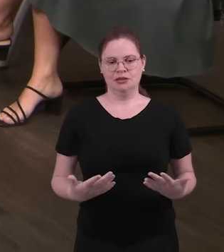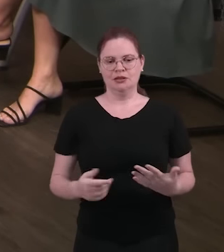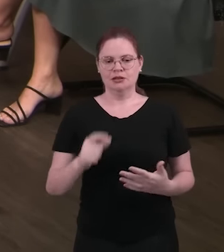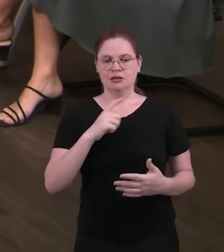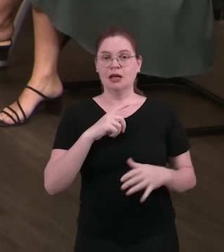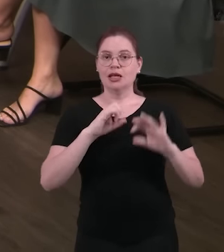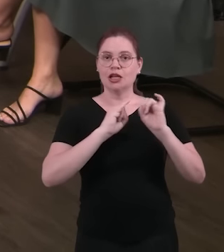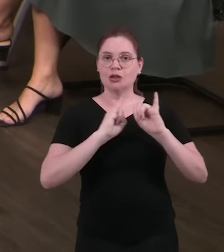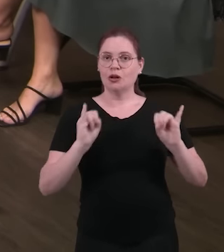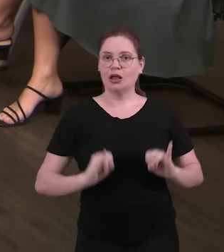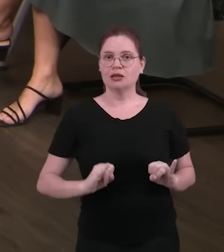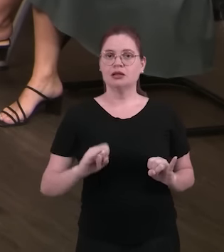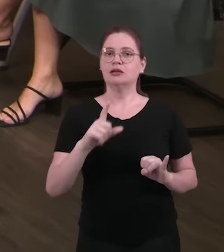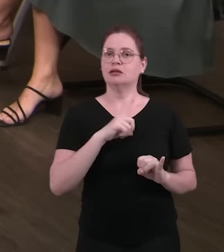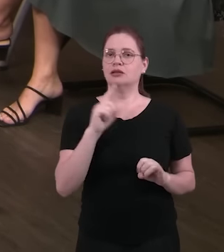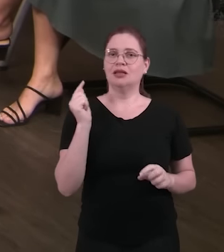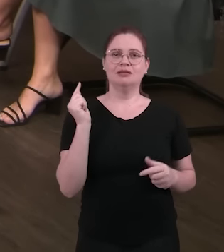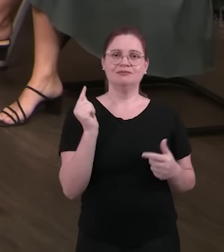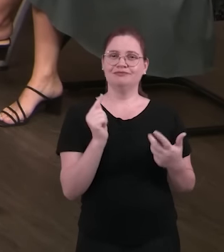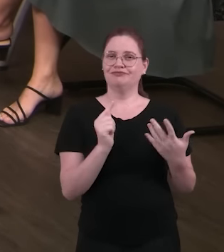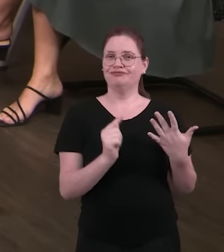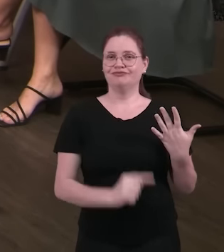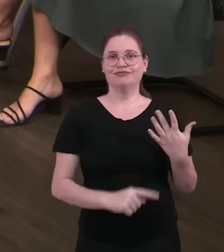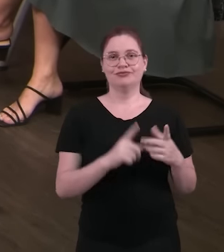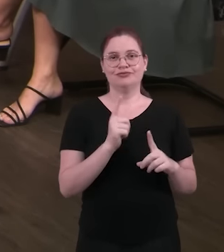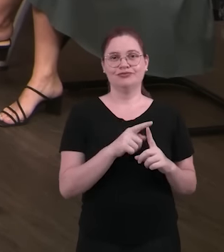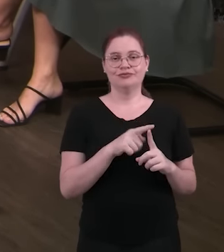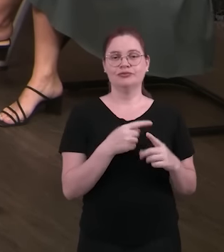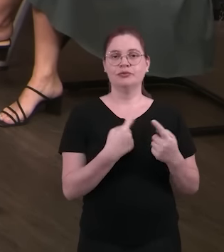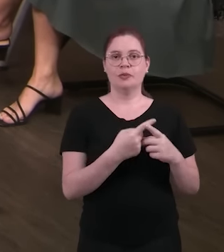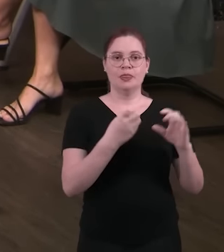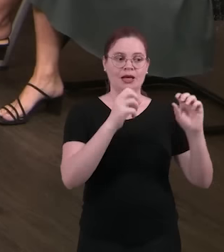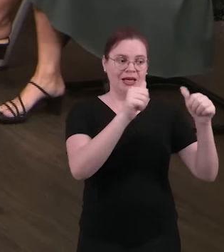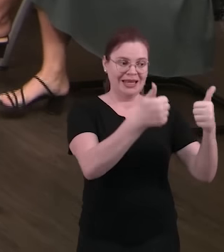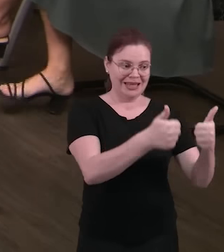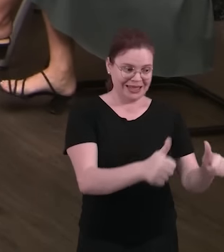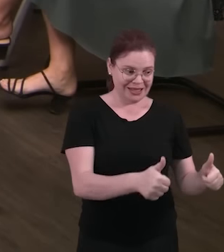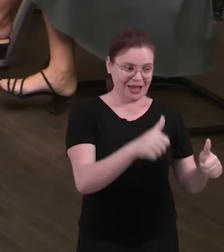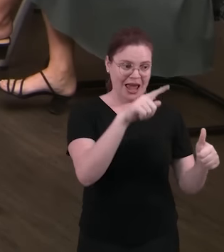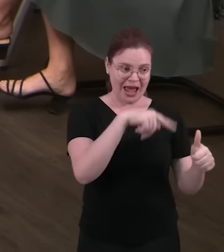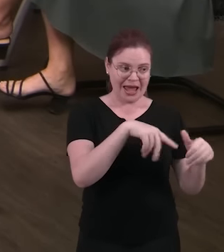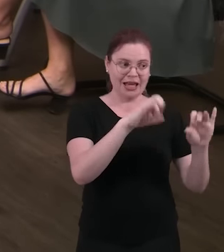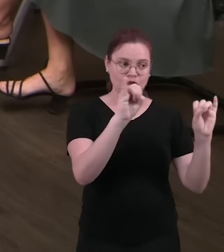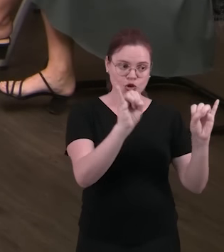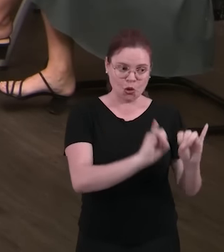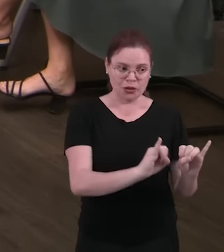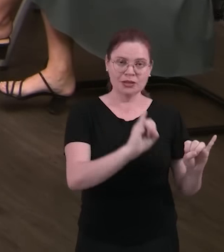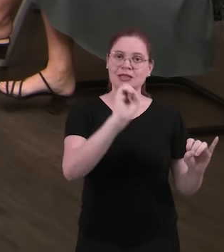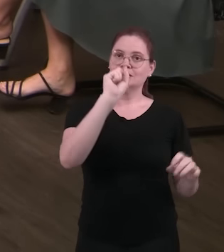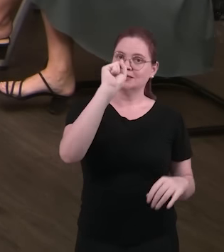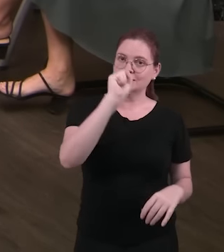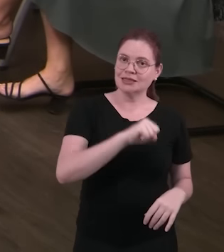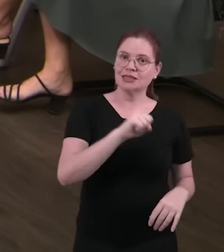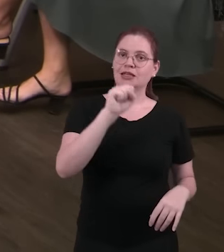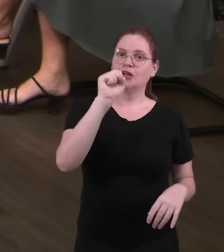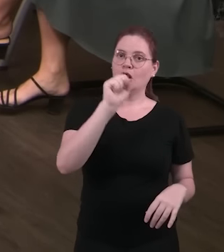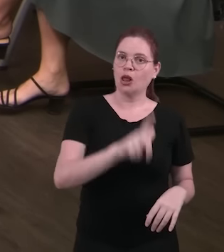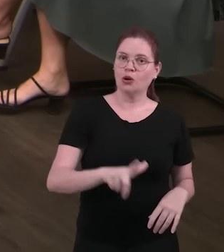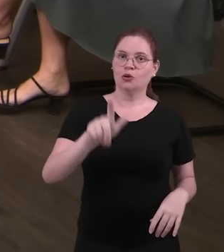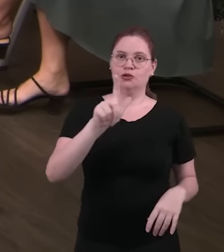amplo. Idolatria é muito amplo. O ídolo é idolatria? Claro que é, porque o ídolo é um